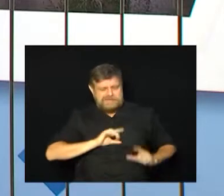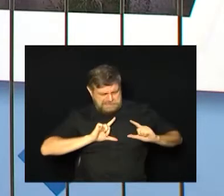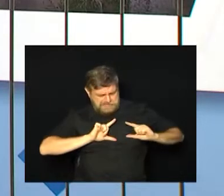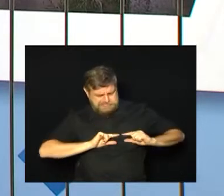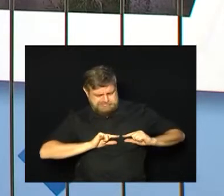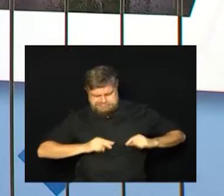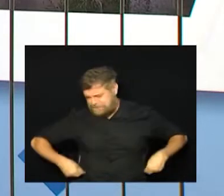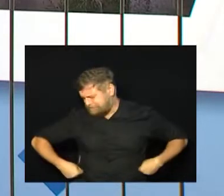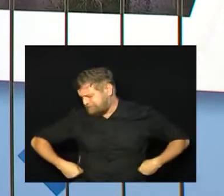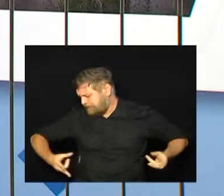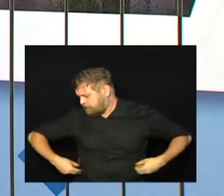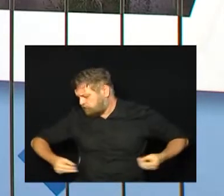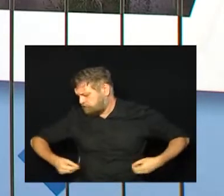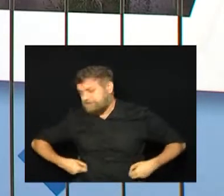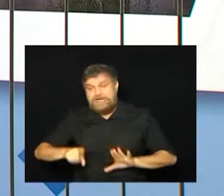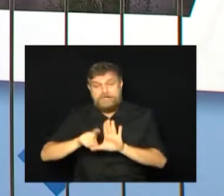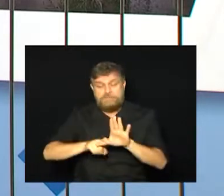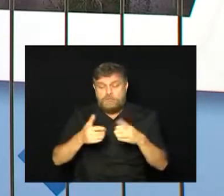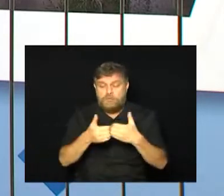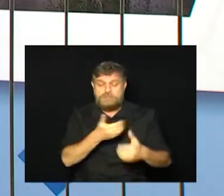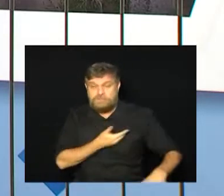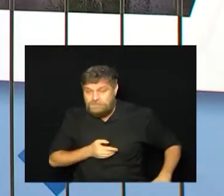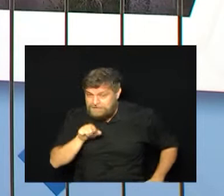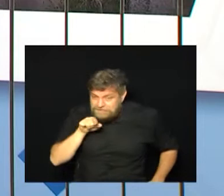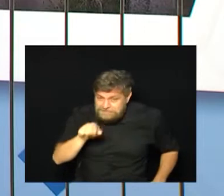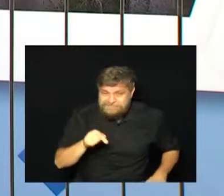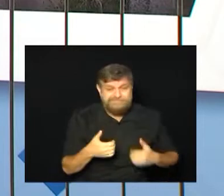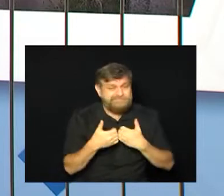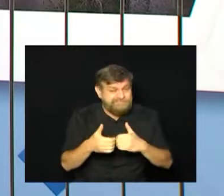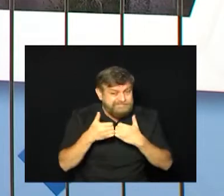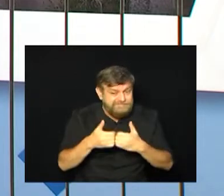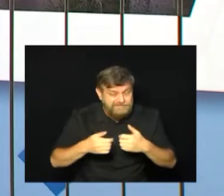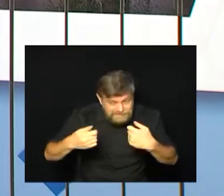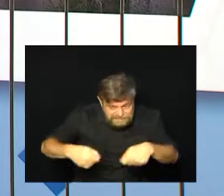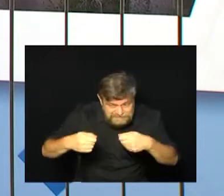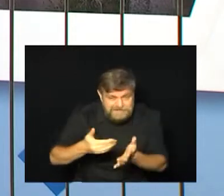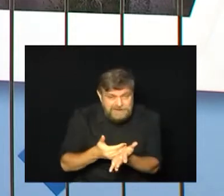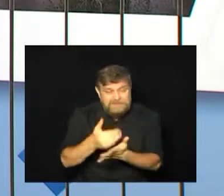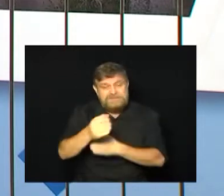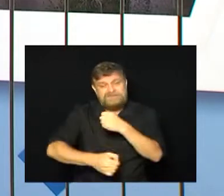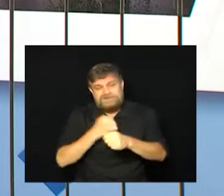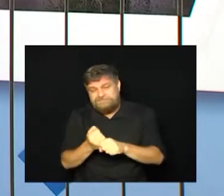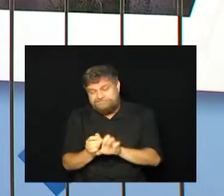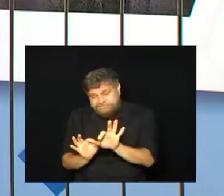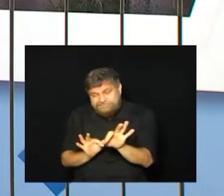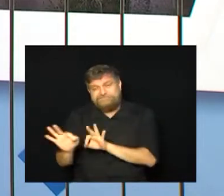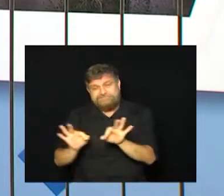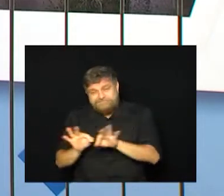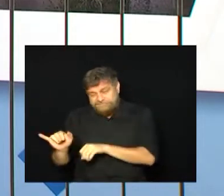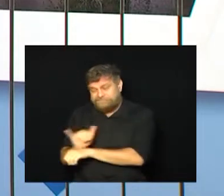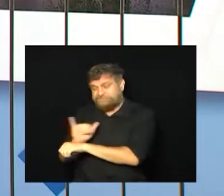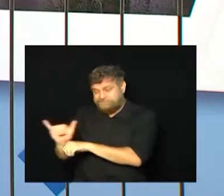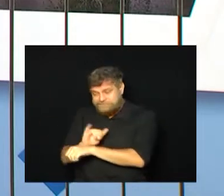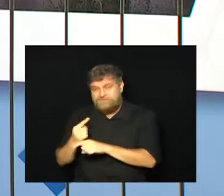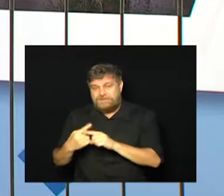quem precisa do transporte público. Por isso, para você que anda de ônibus, já começa aí a se planejar, porque esse aumento